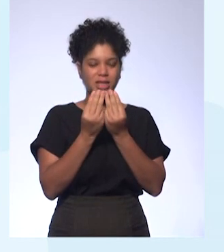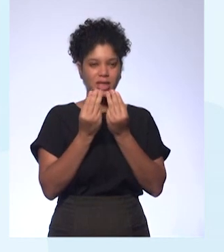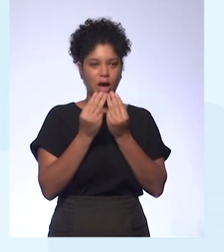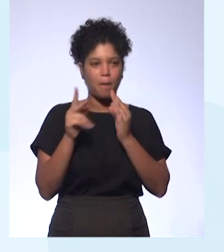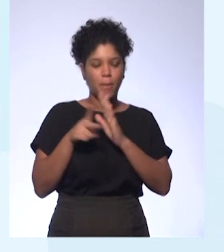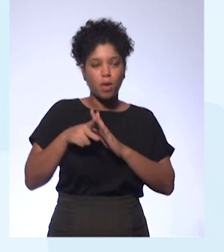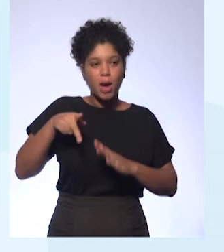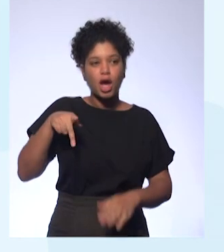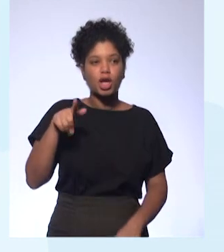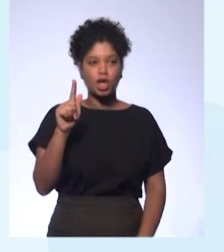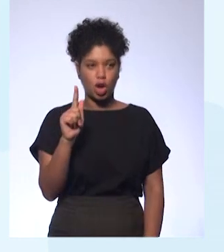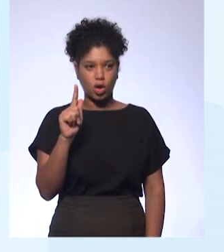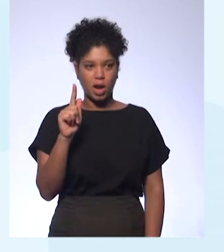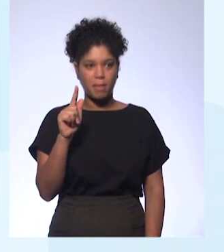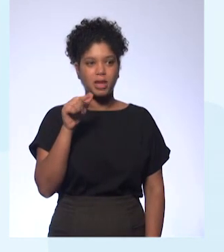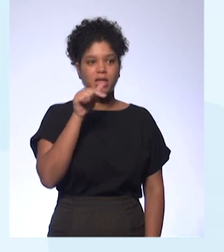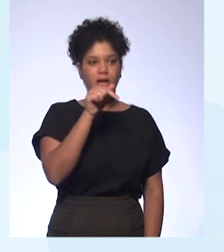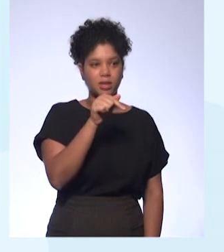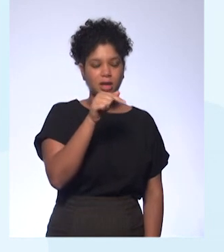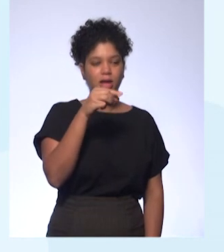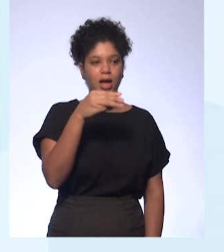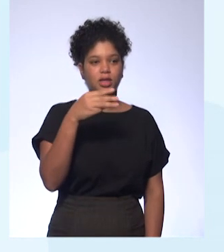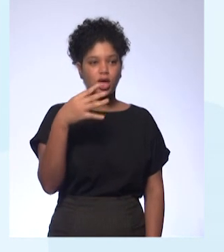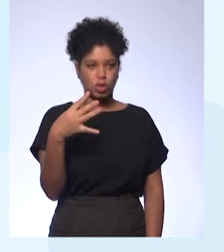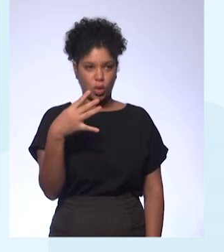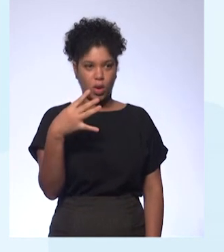quilogramas, 734,